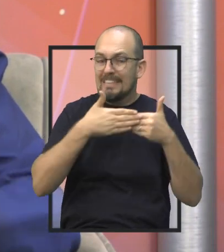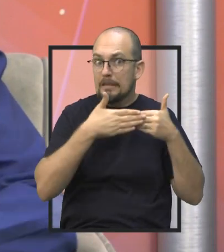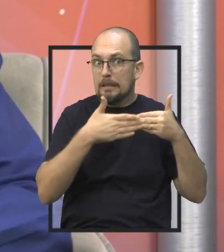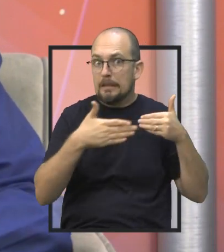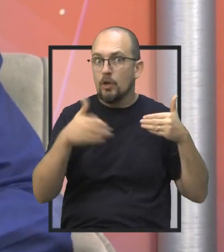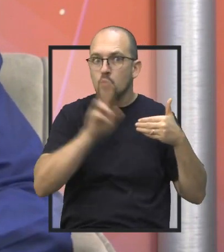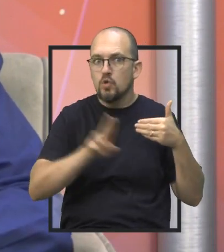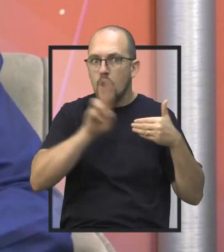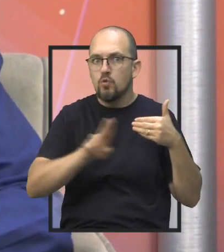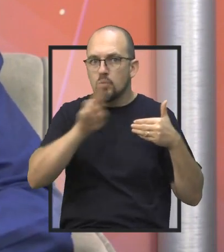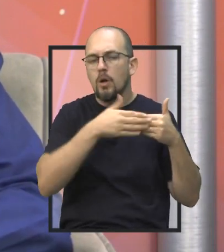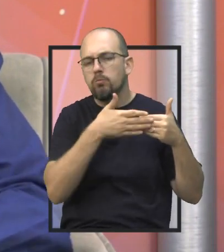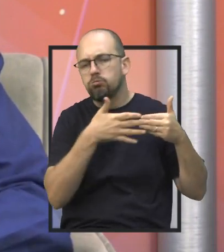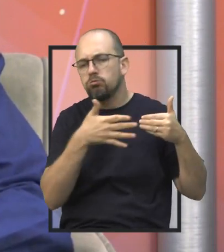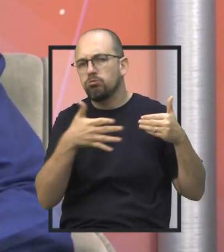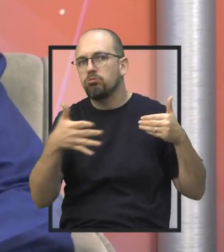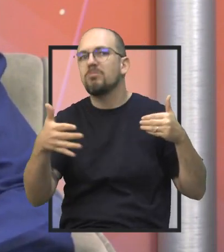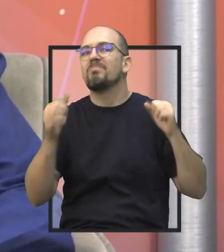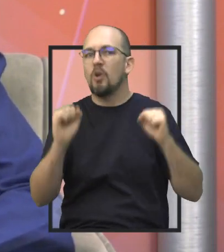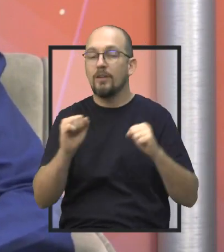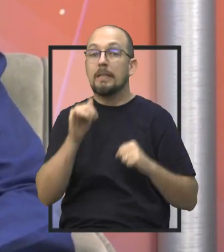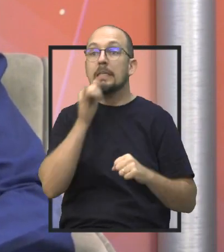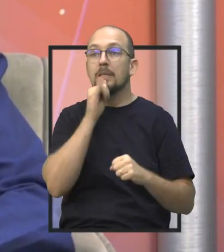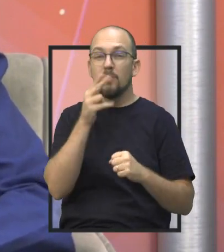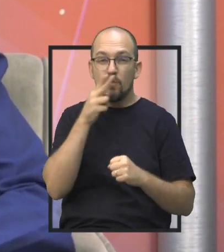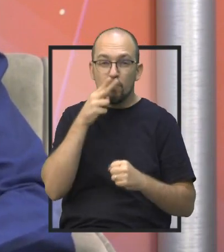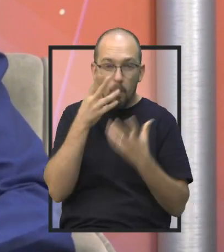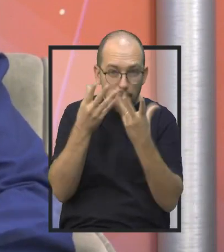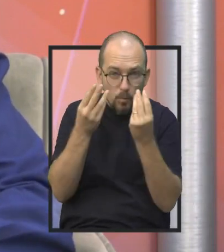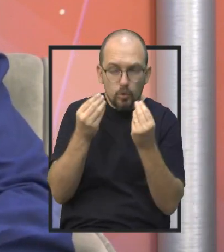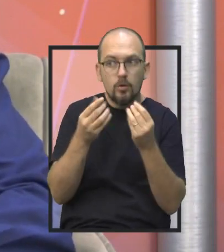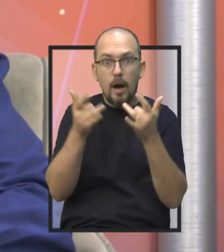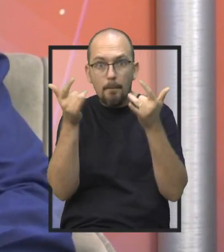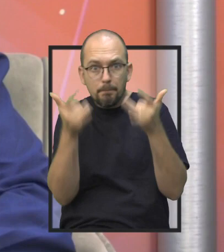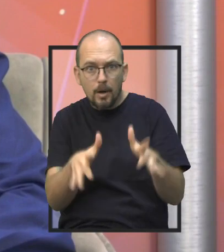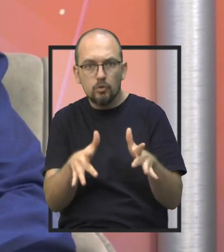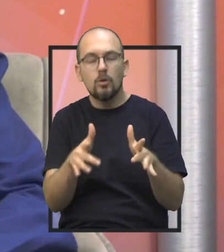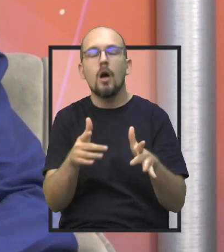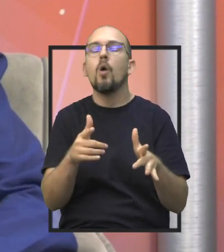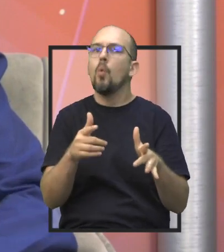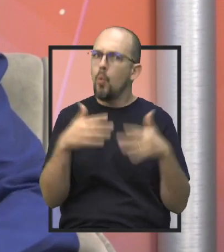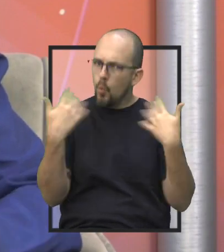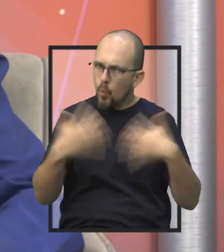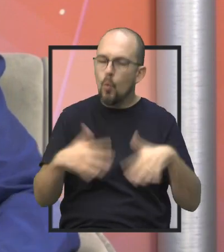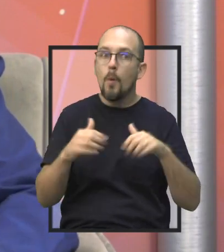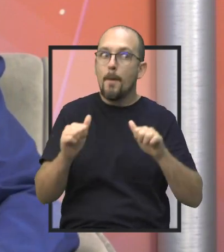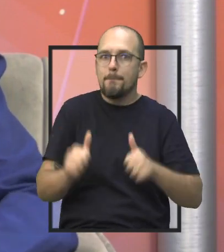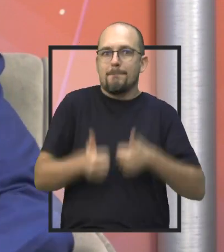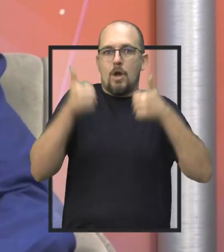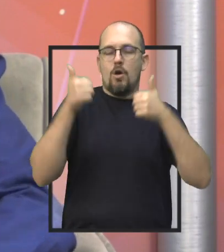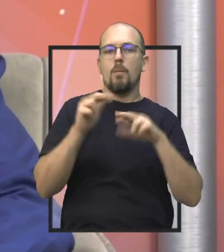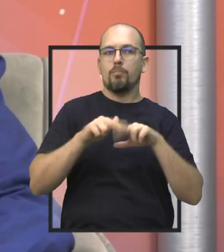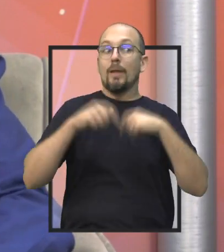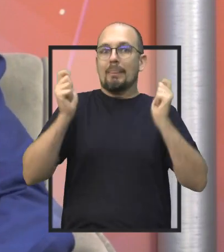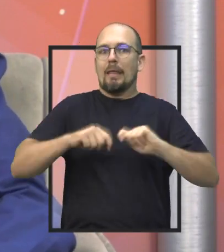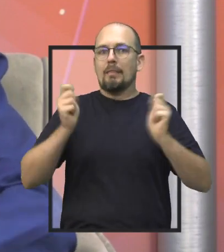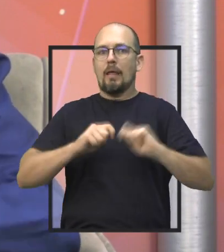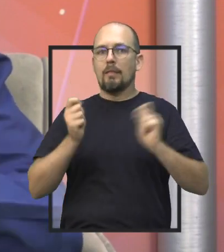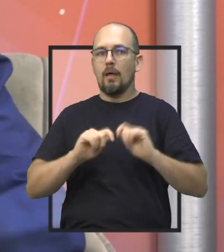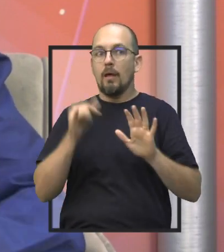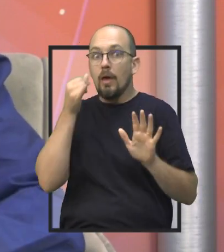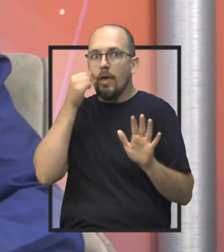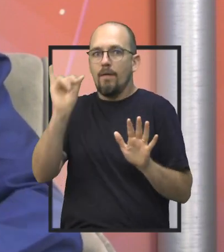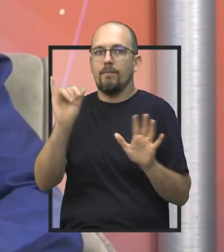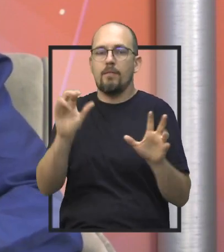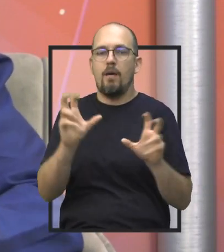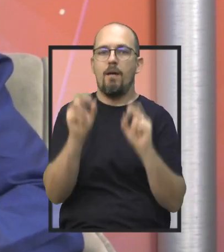não faz diferença ele parar. O fato de parar de fumar diminui drasticamente a chance de recorrer.